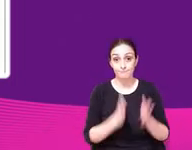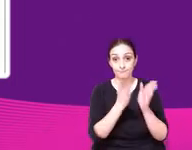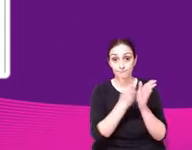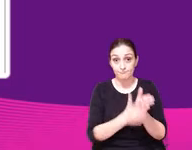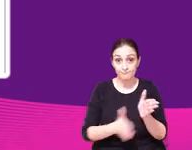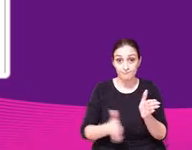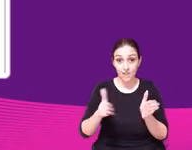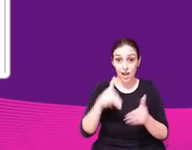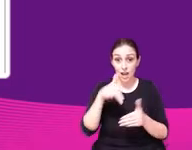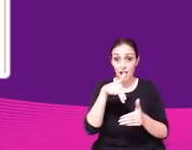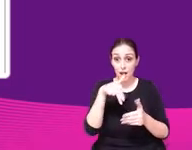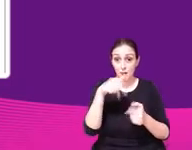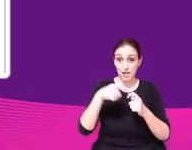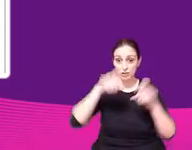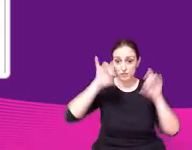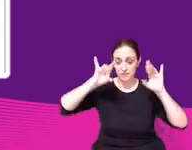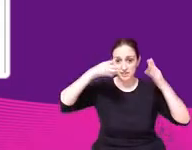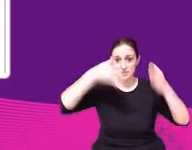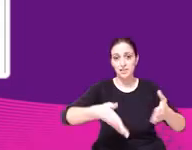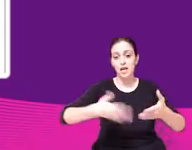Nefrologistas e cirurgiões,